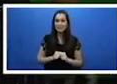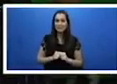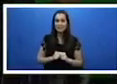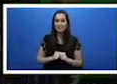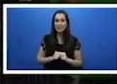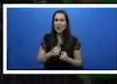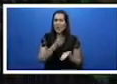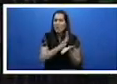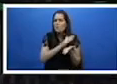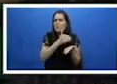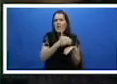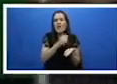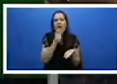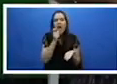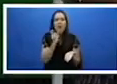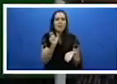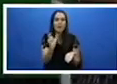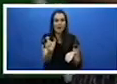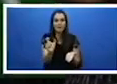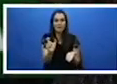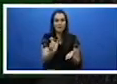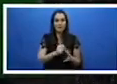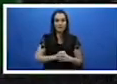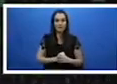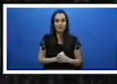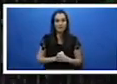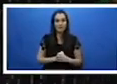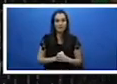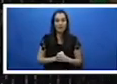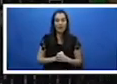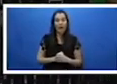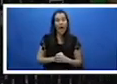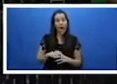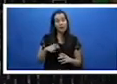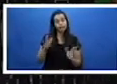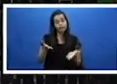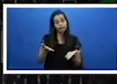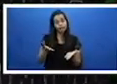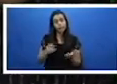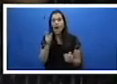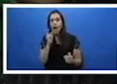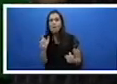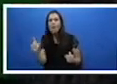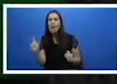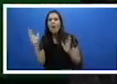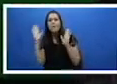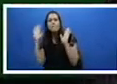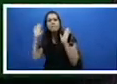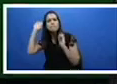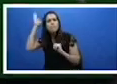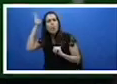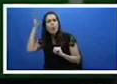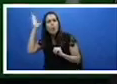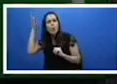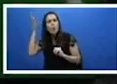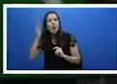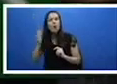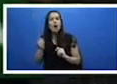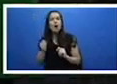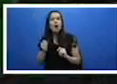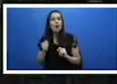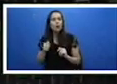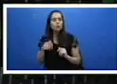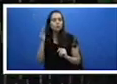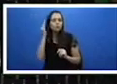da palavra, crianças. Em burro, né? O som do R também